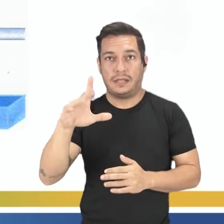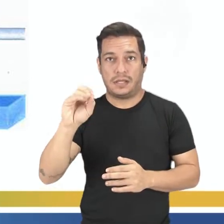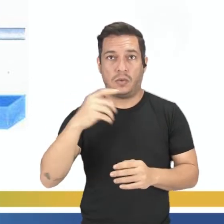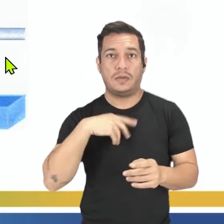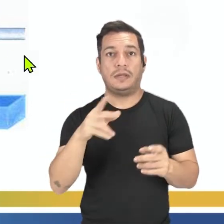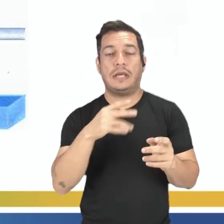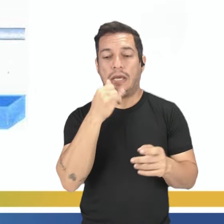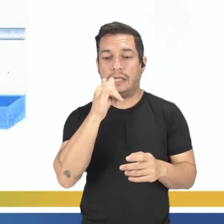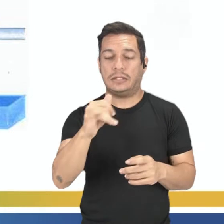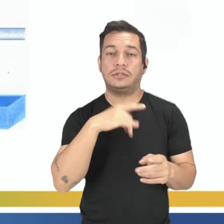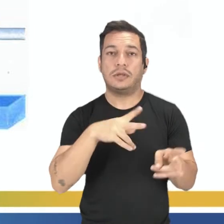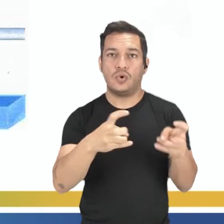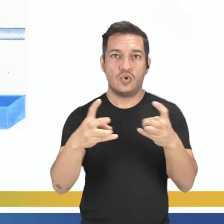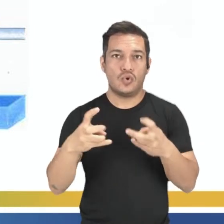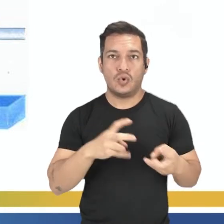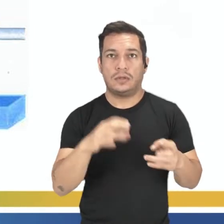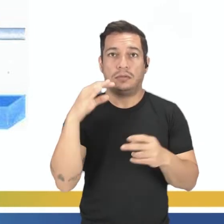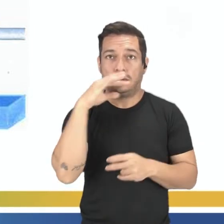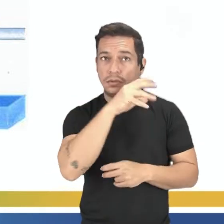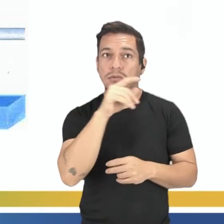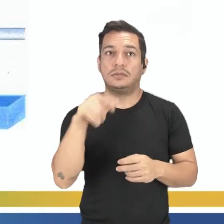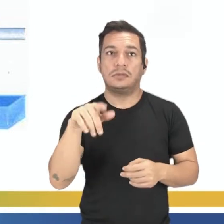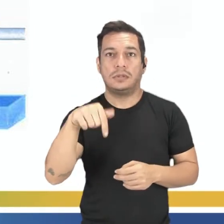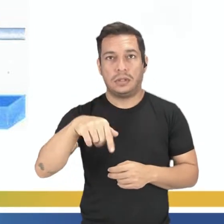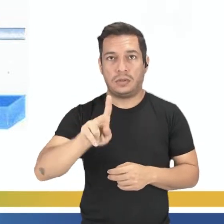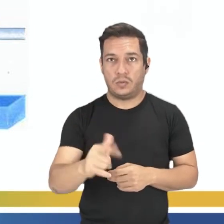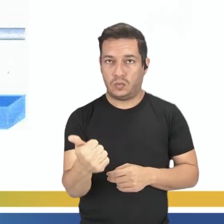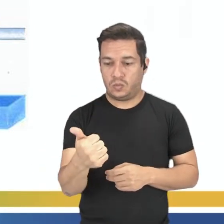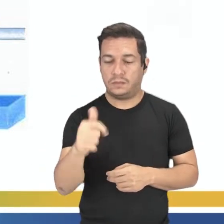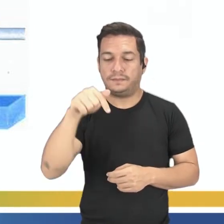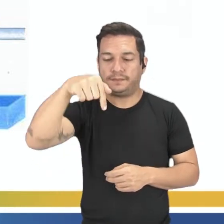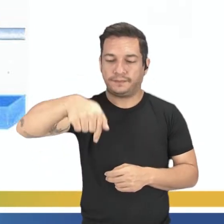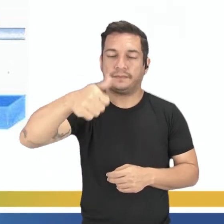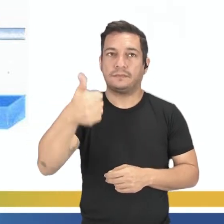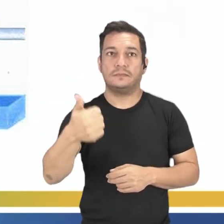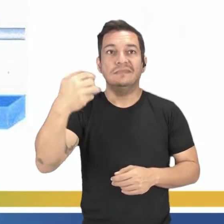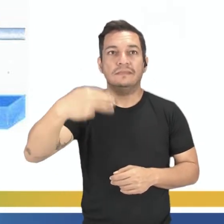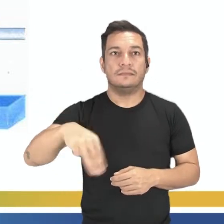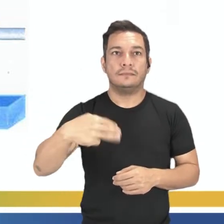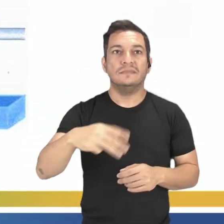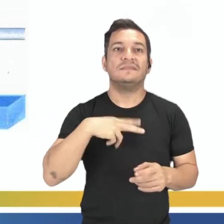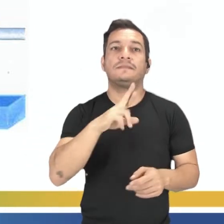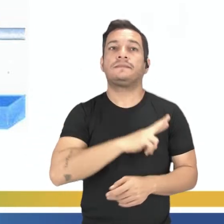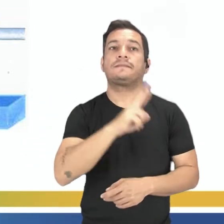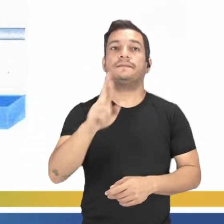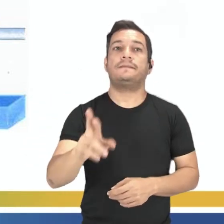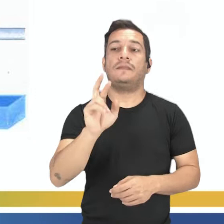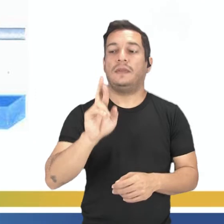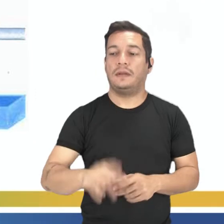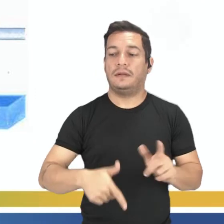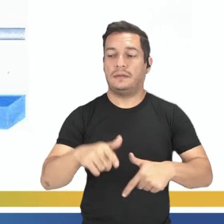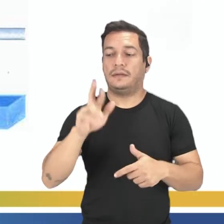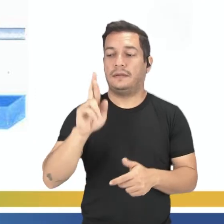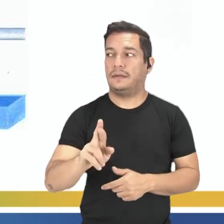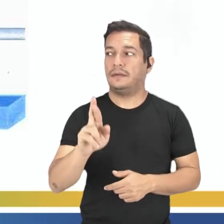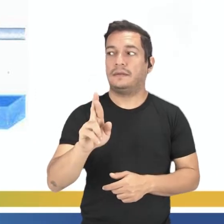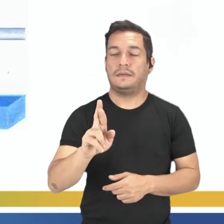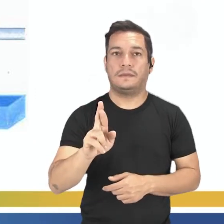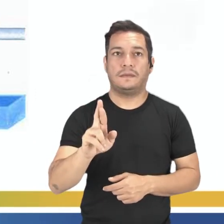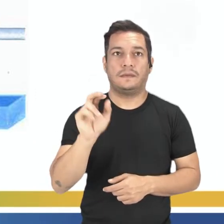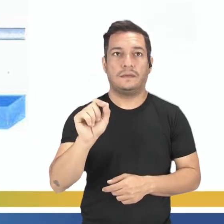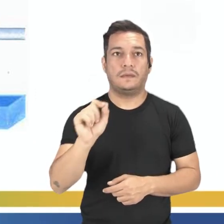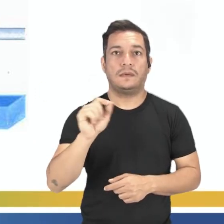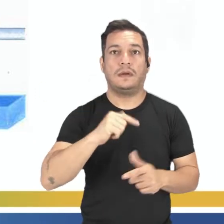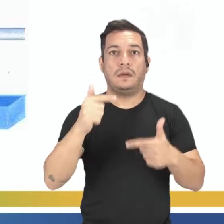da fonte quente, no caso Q1. Então, matematicamente, o rendimento aqui, representado pela letra R, nada mais é do